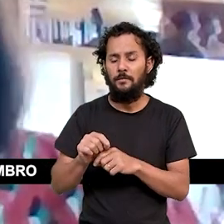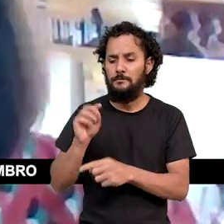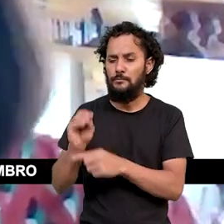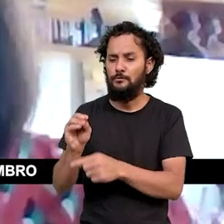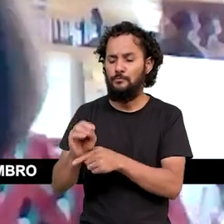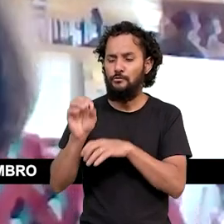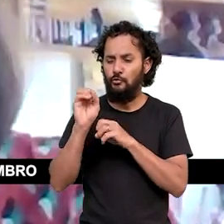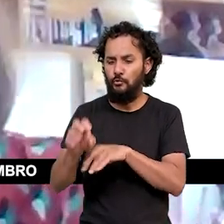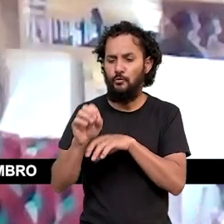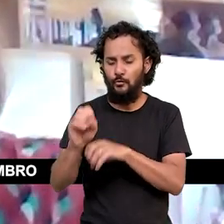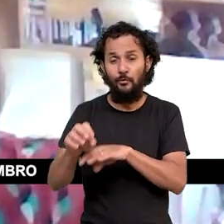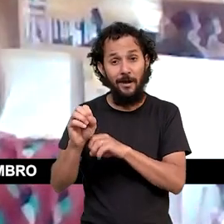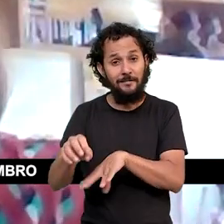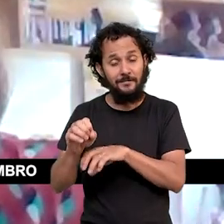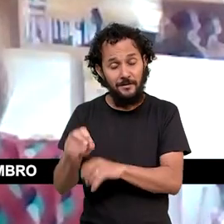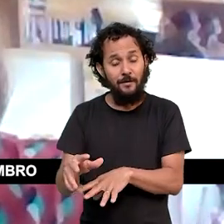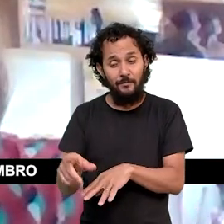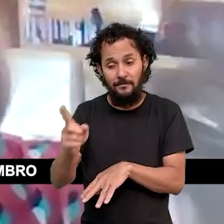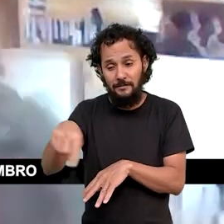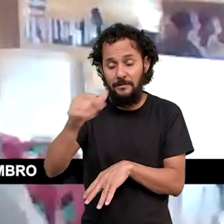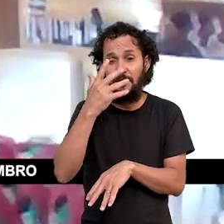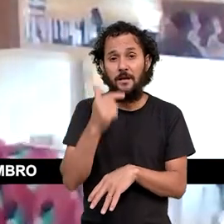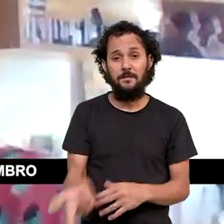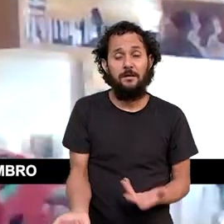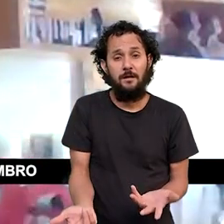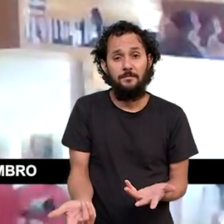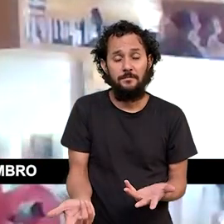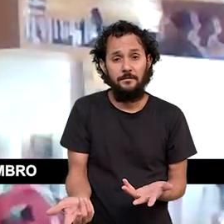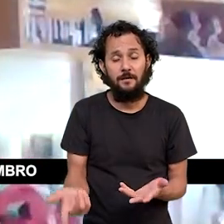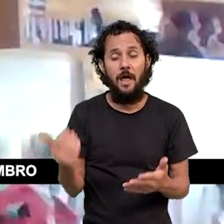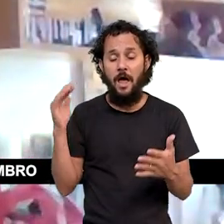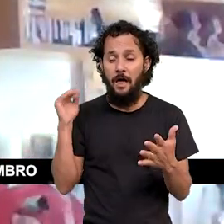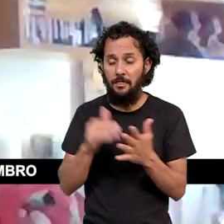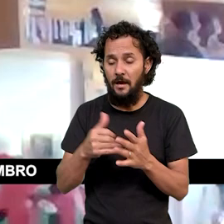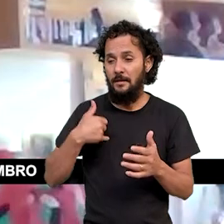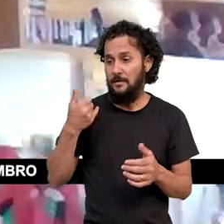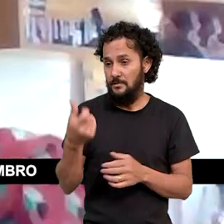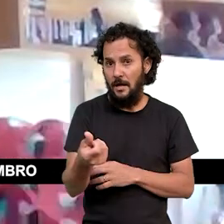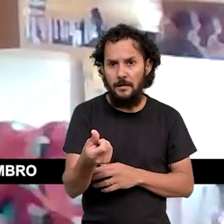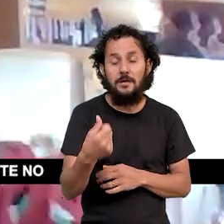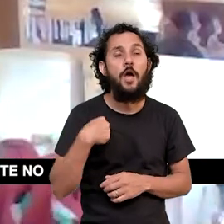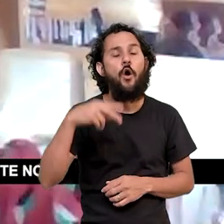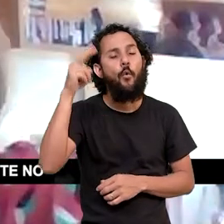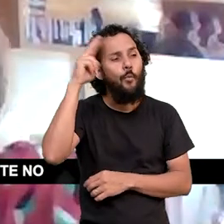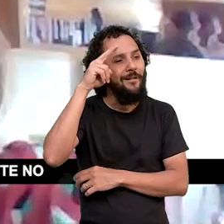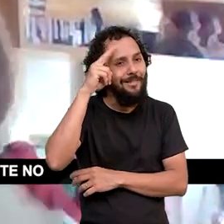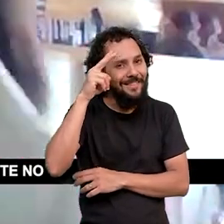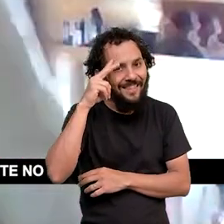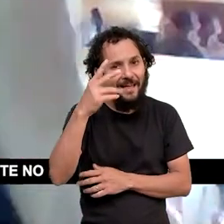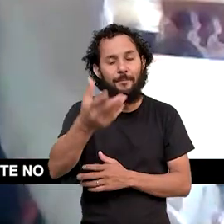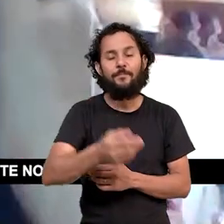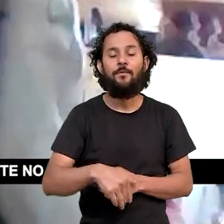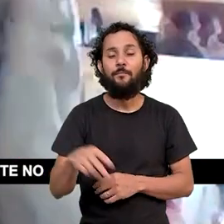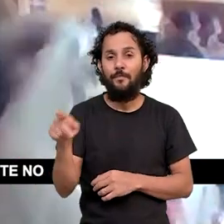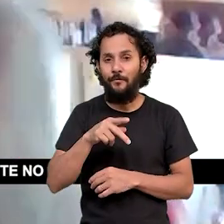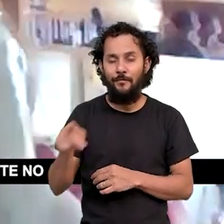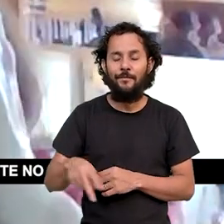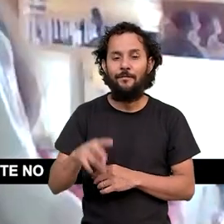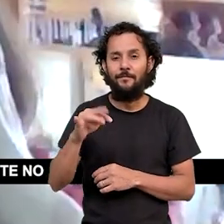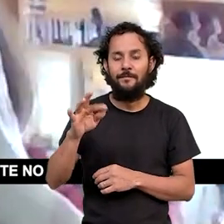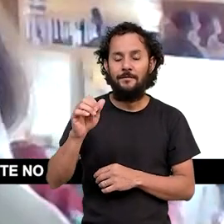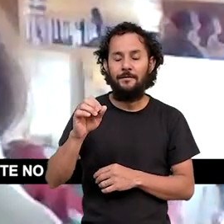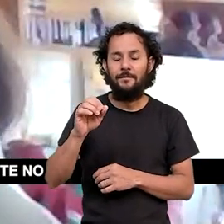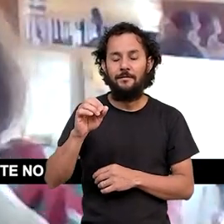pela educação das crianças de até 6 anos. Eu me lembro muito bem que o professor Vital